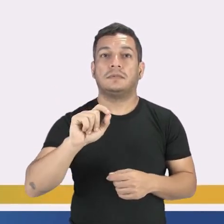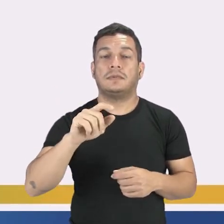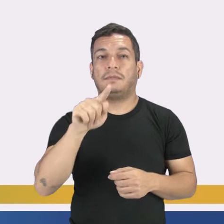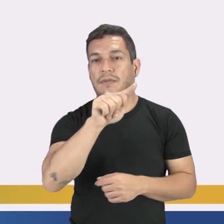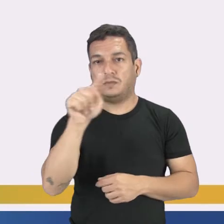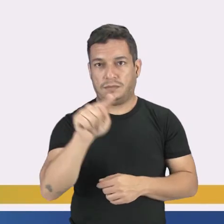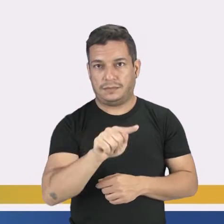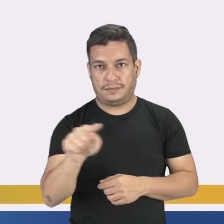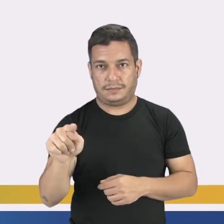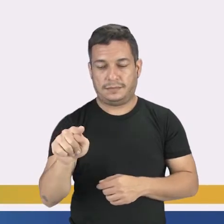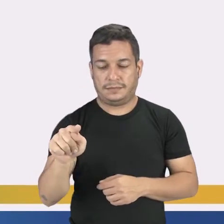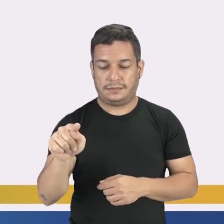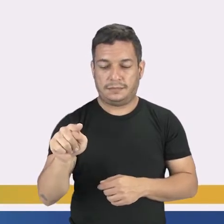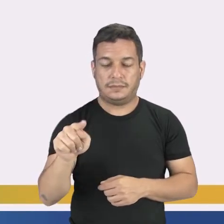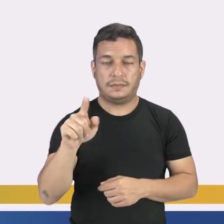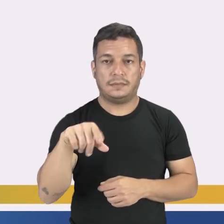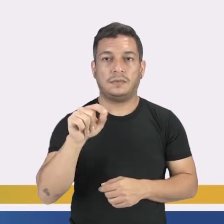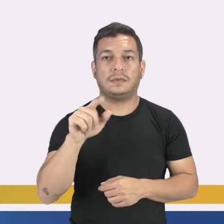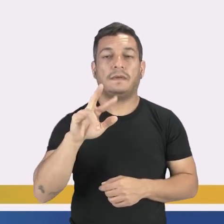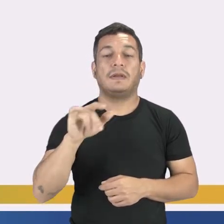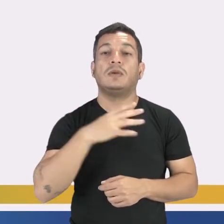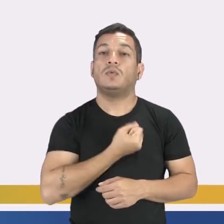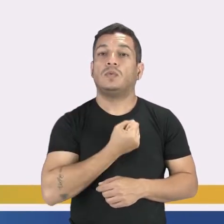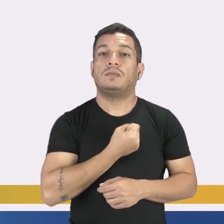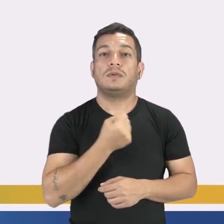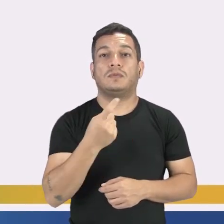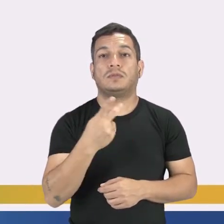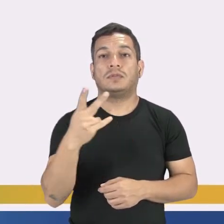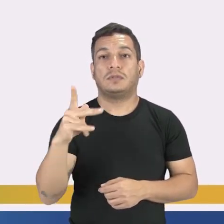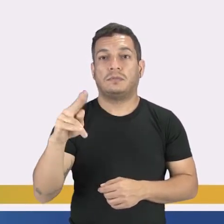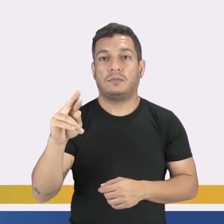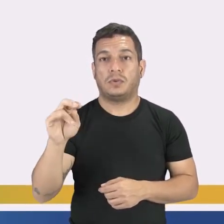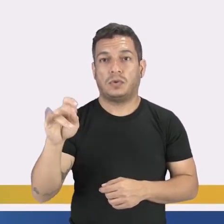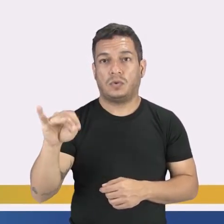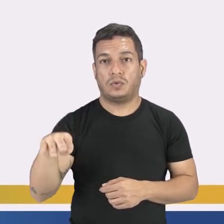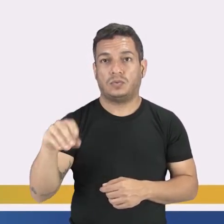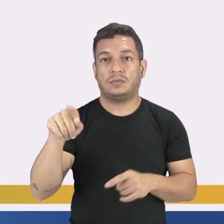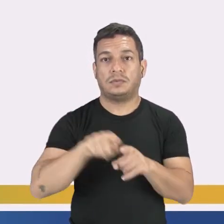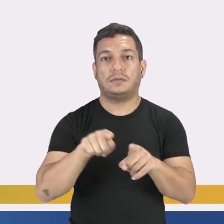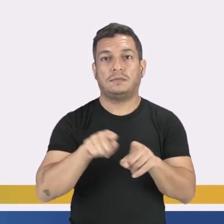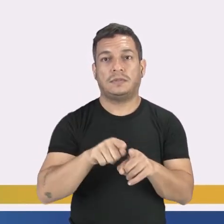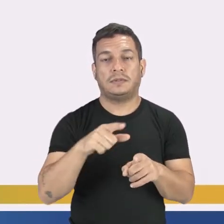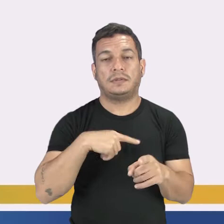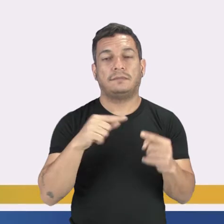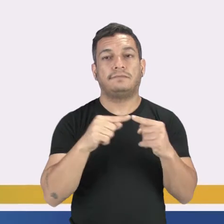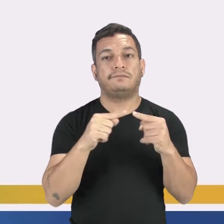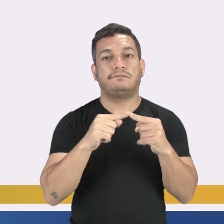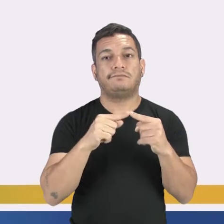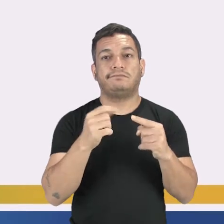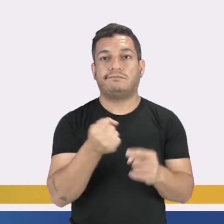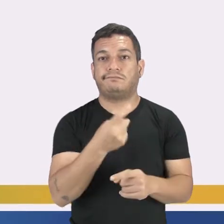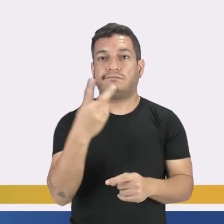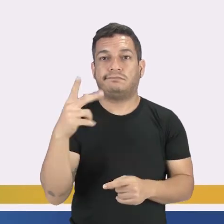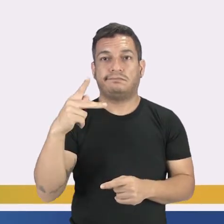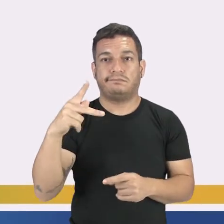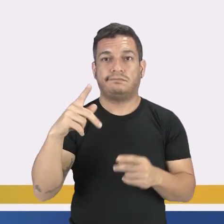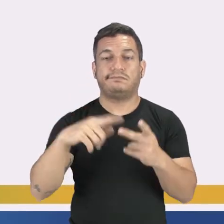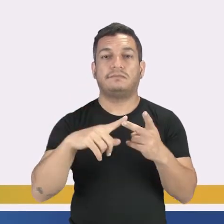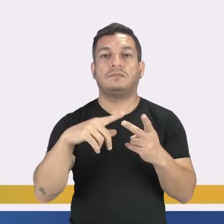pelo Z, que vai ser esse número de próton, e relaciona também, que ele vai relacionar o número de próton com o